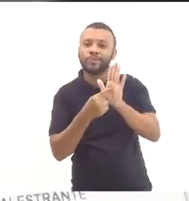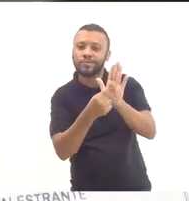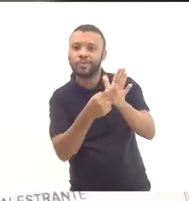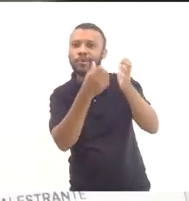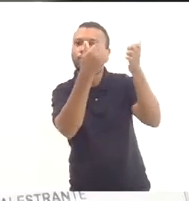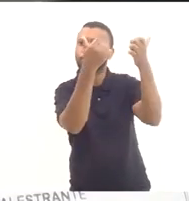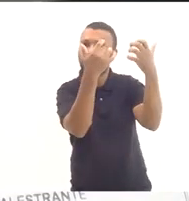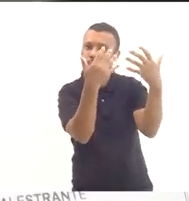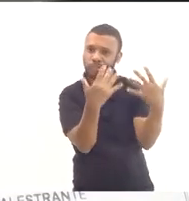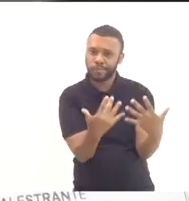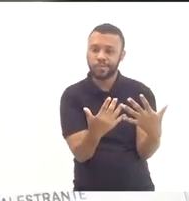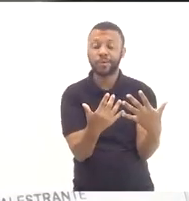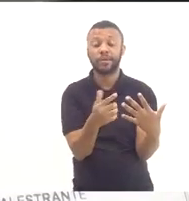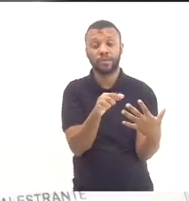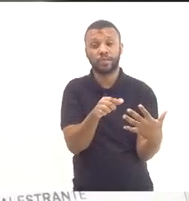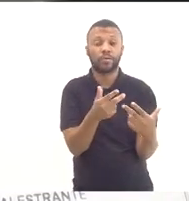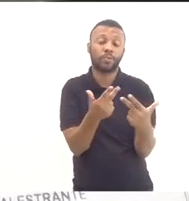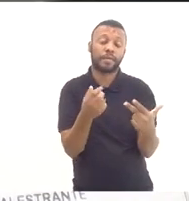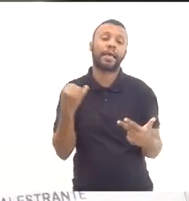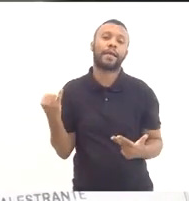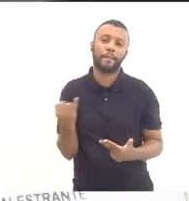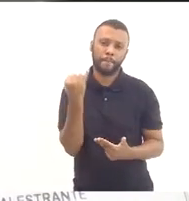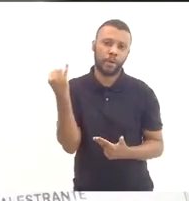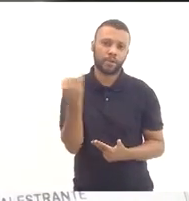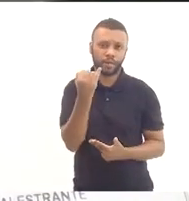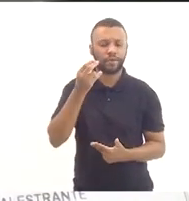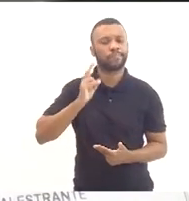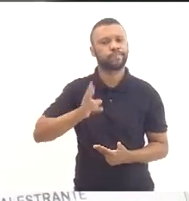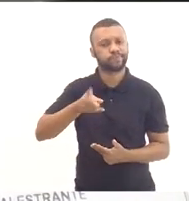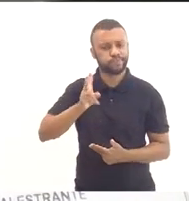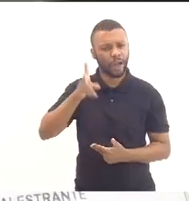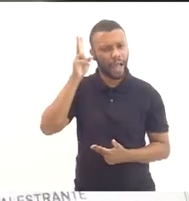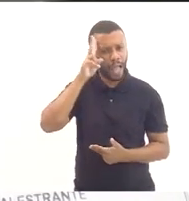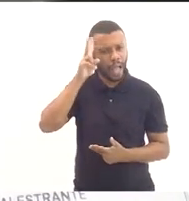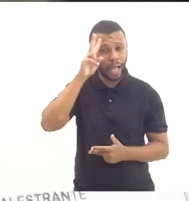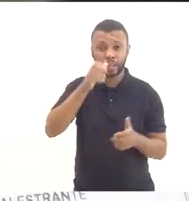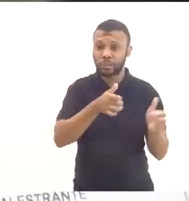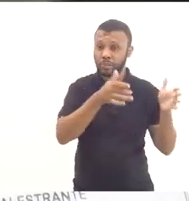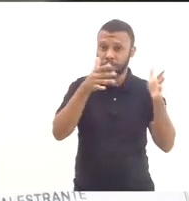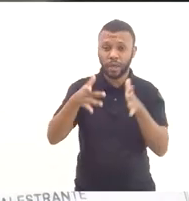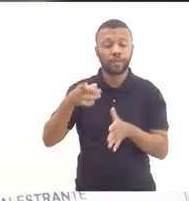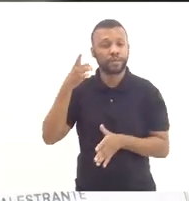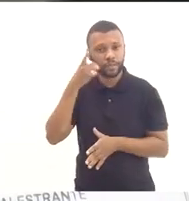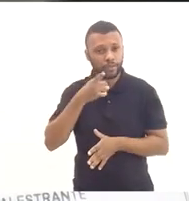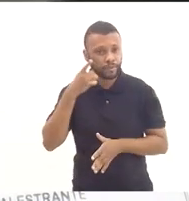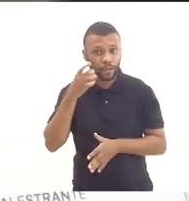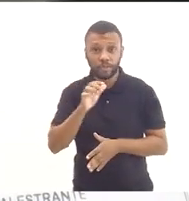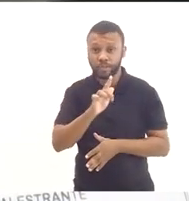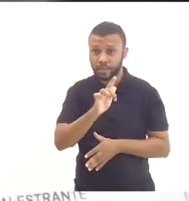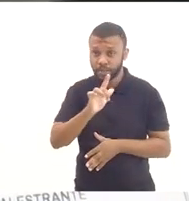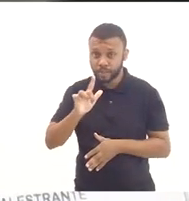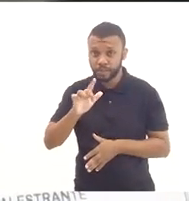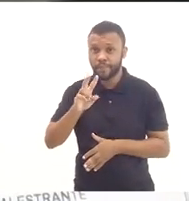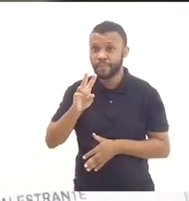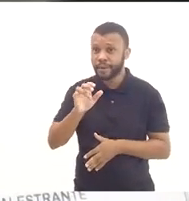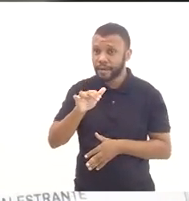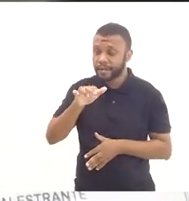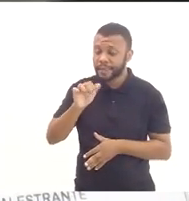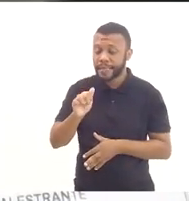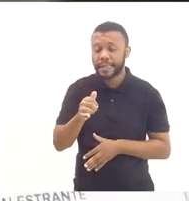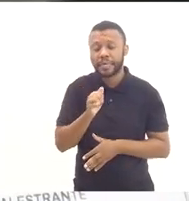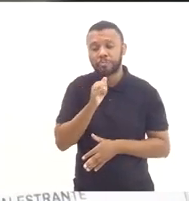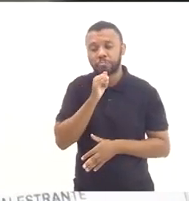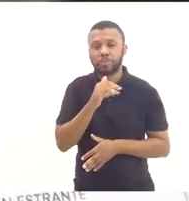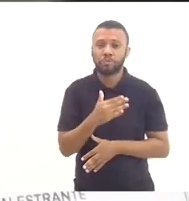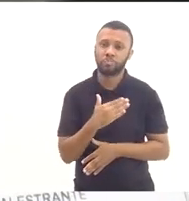e isso é uma coisa muito importante tá eu vou continuar aqui a história do Davi foi deputado Gil Viana né que infelizmente já faleceu